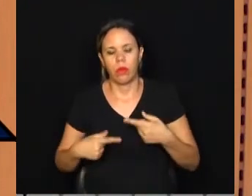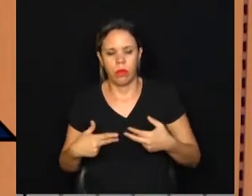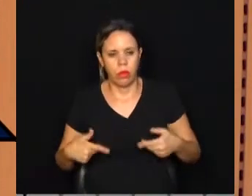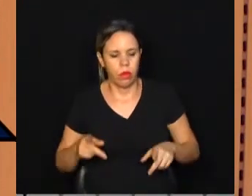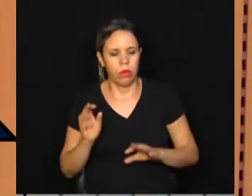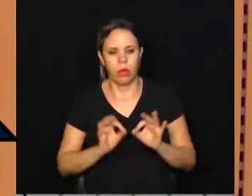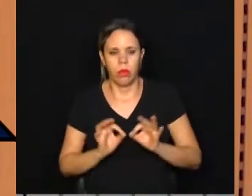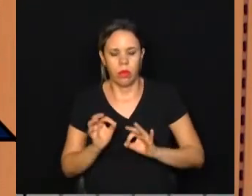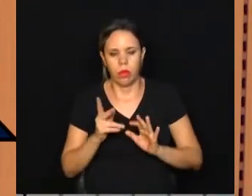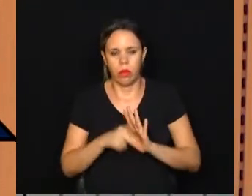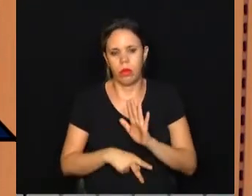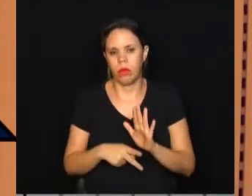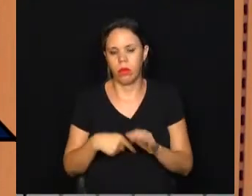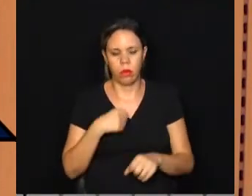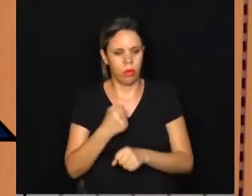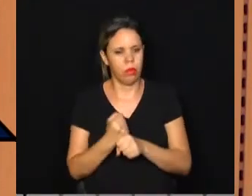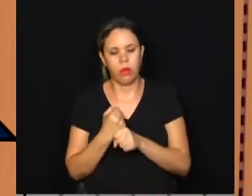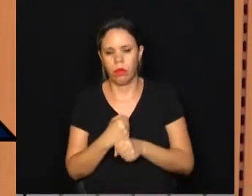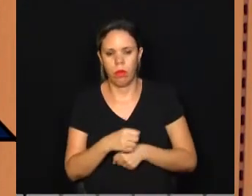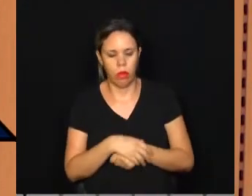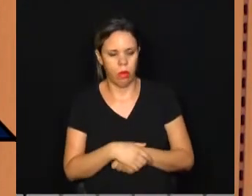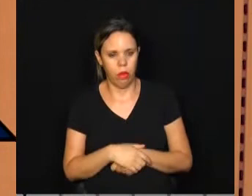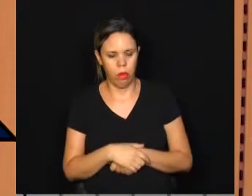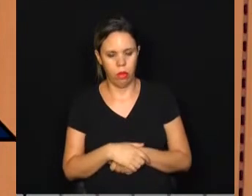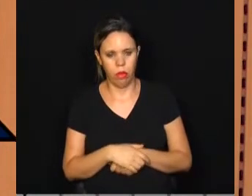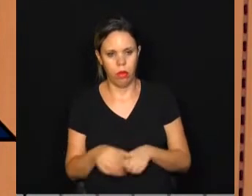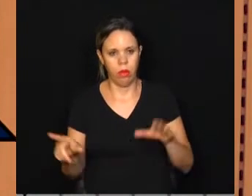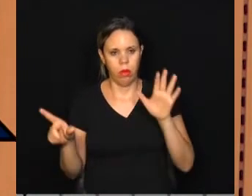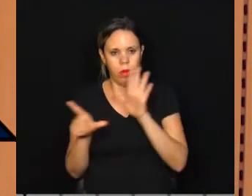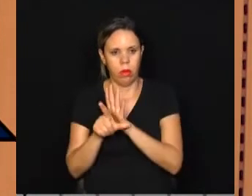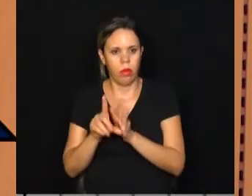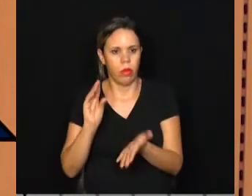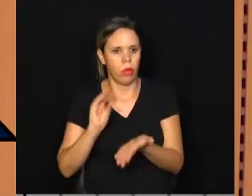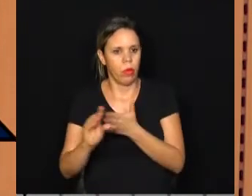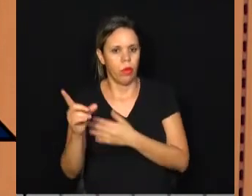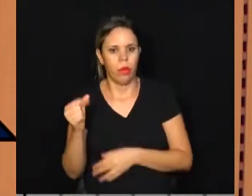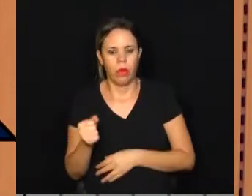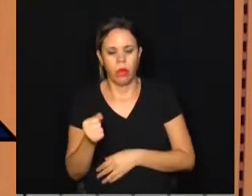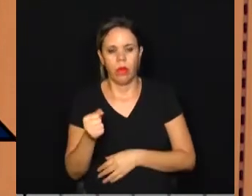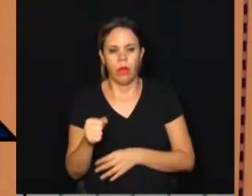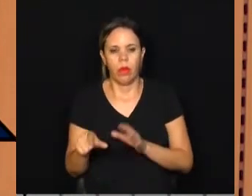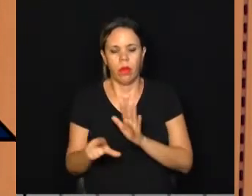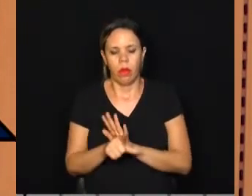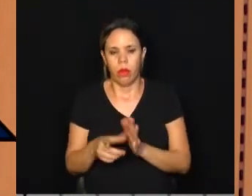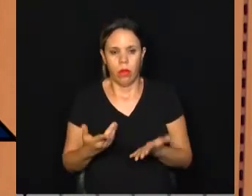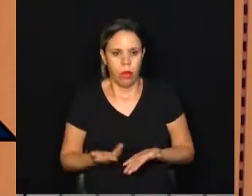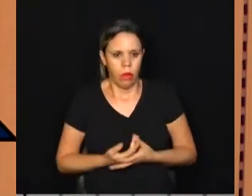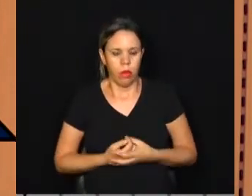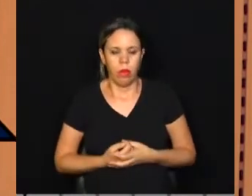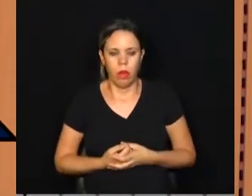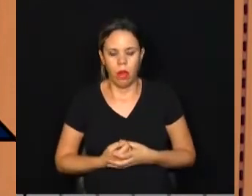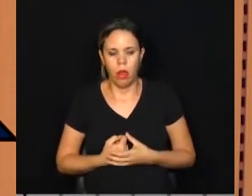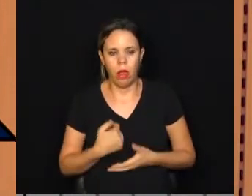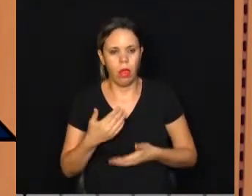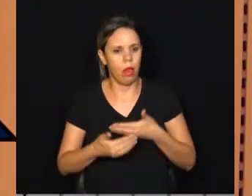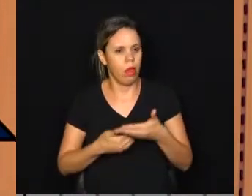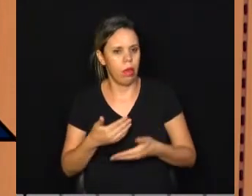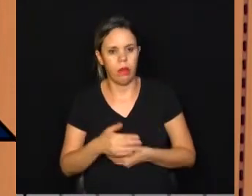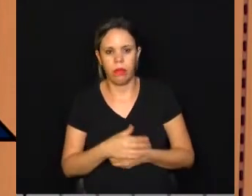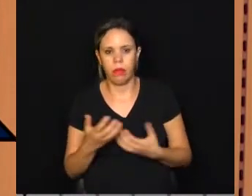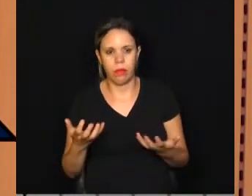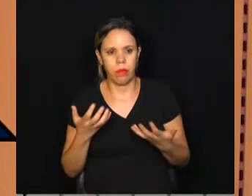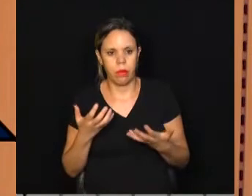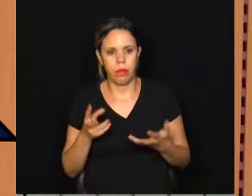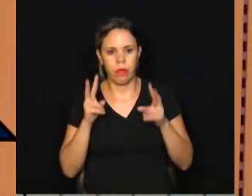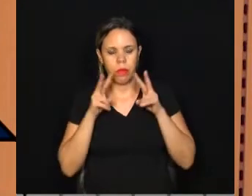plano plurianual, a lei de diretrizes orçamentárias, a lei orçamentária, e aí queremos